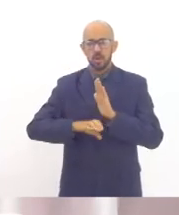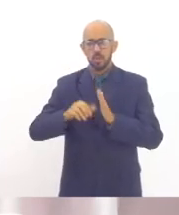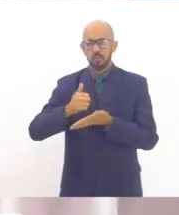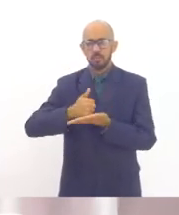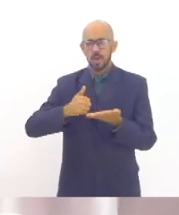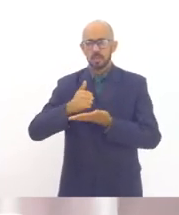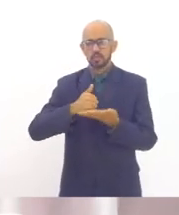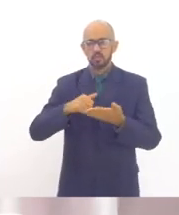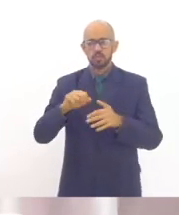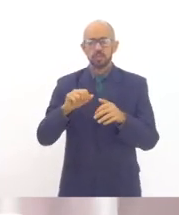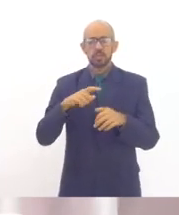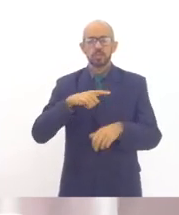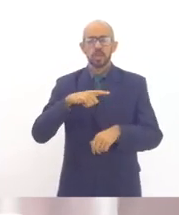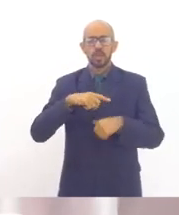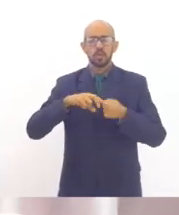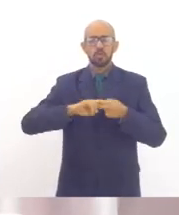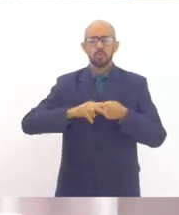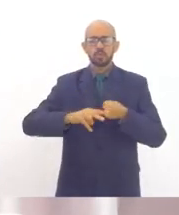como resultado